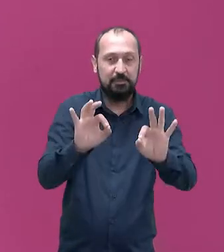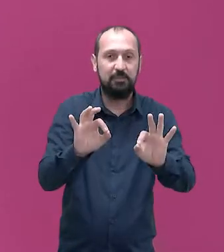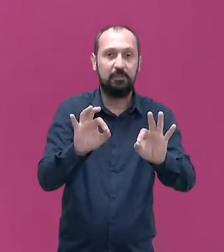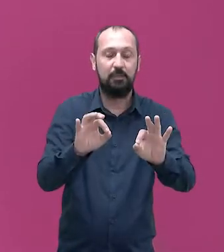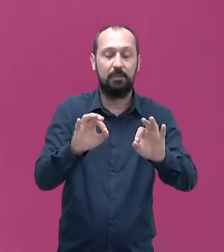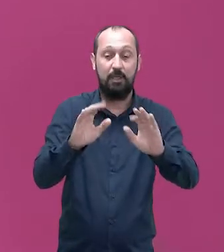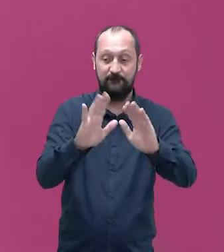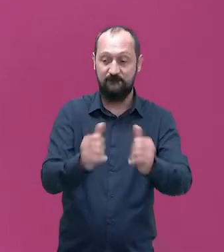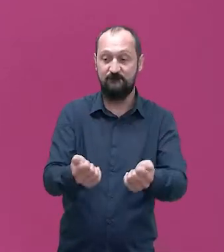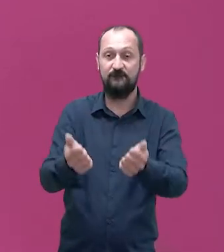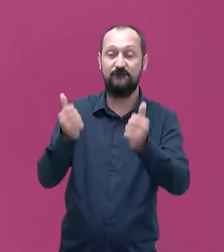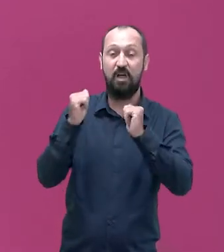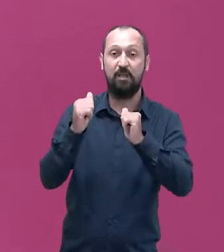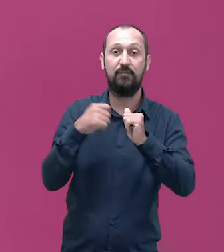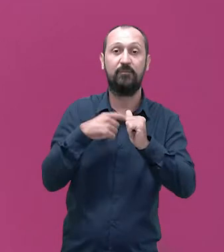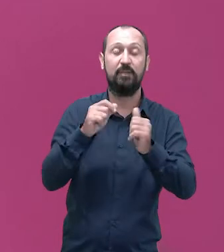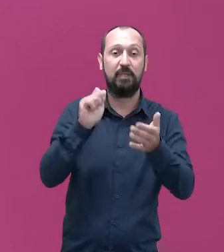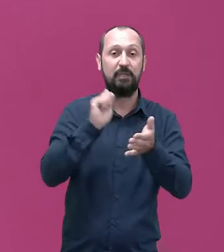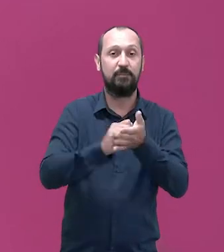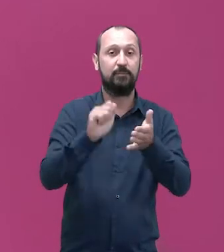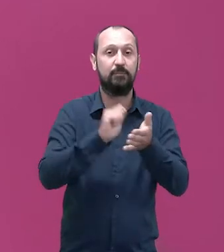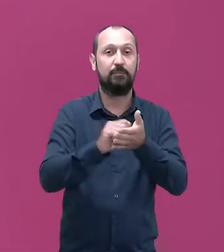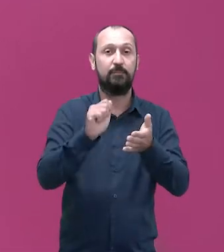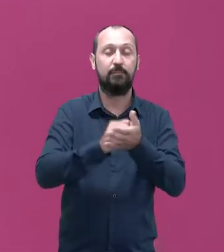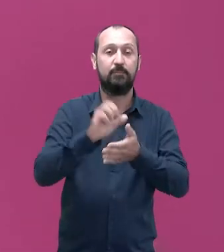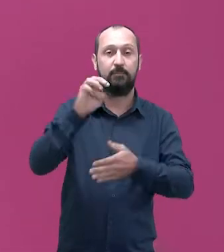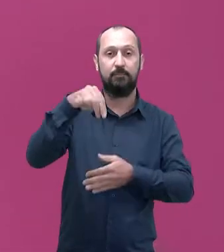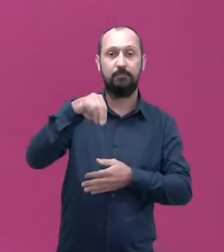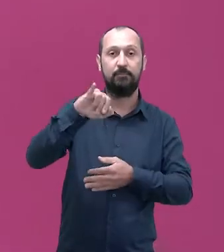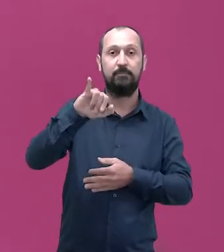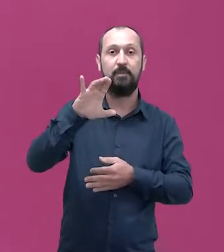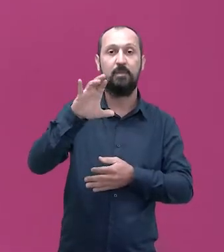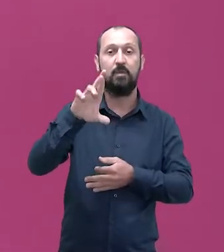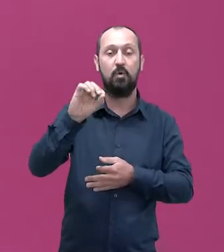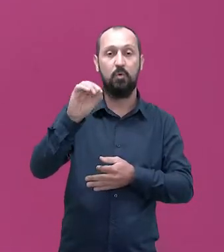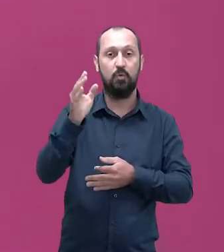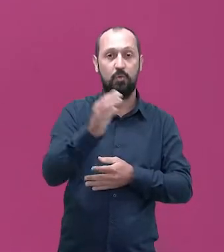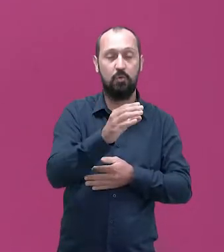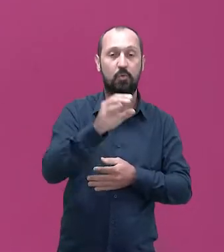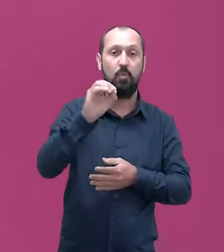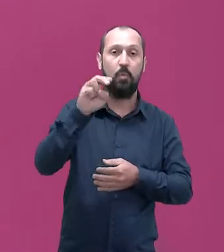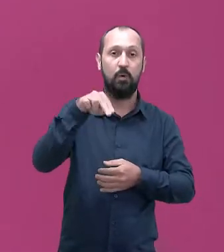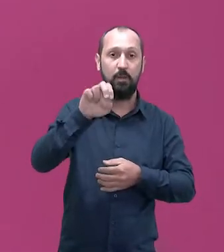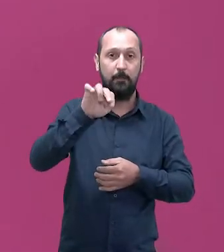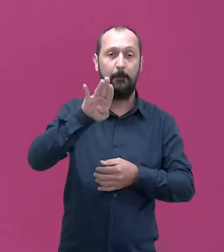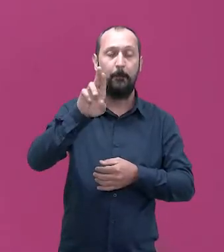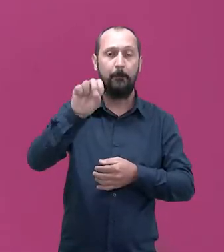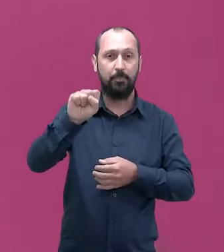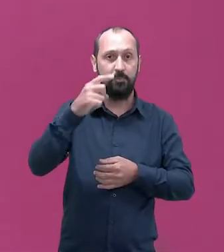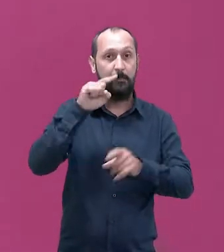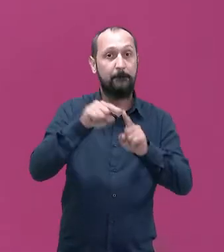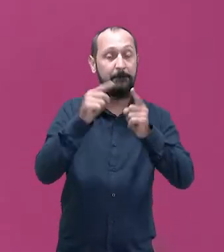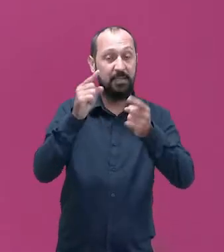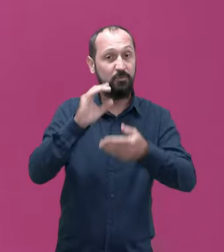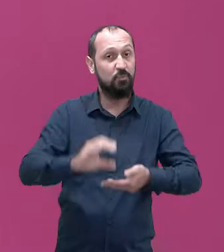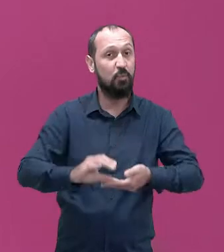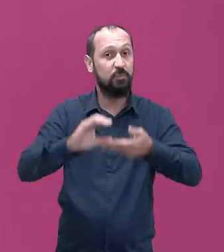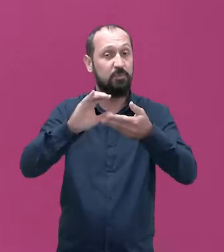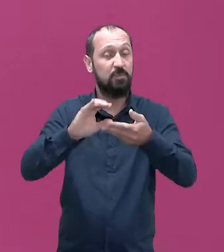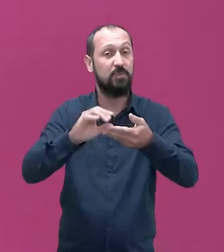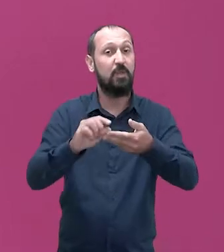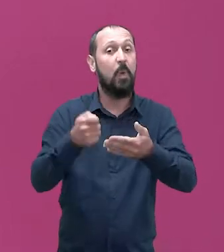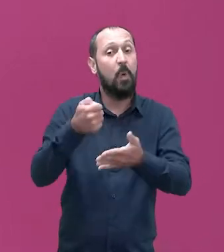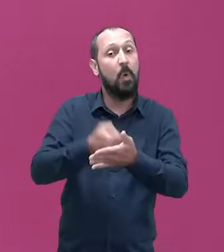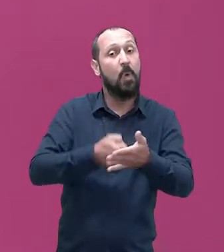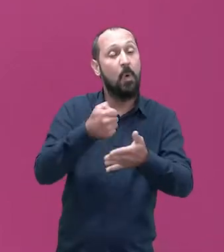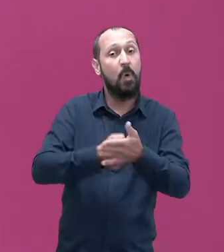km, a carroceria dele vai estar escrito micro-ônibus. Mas o CONTRAN ele exige